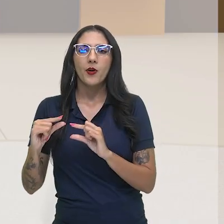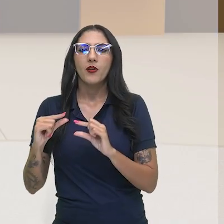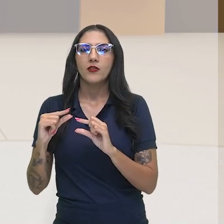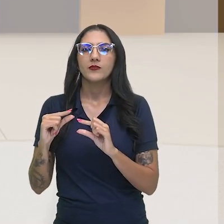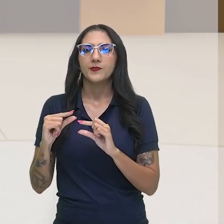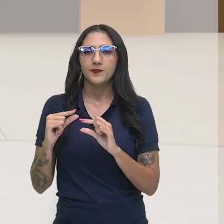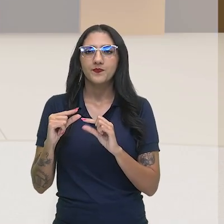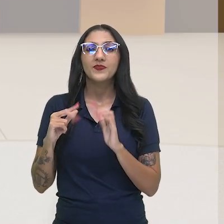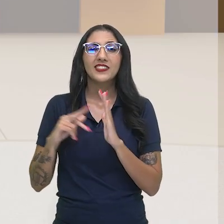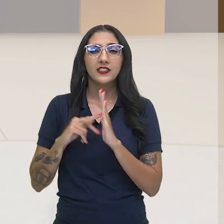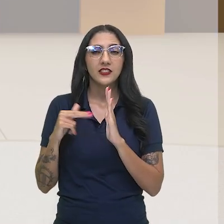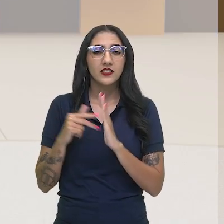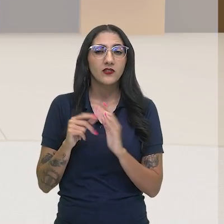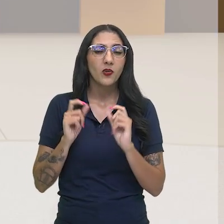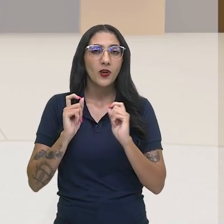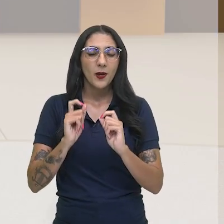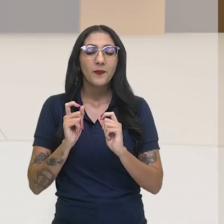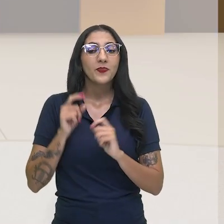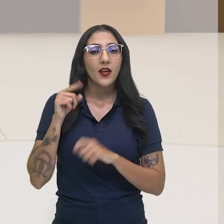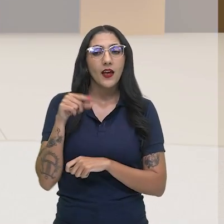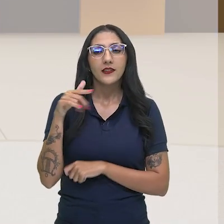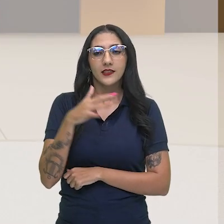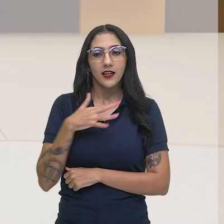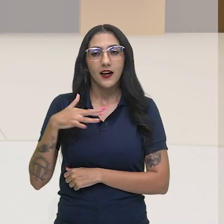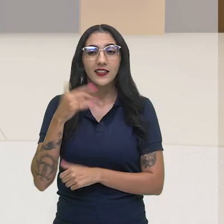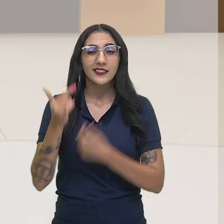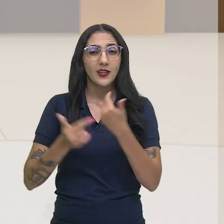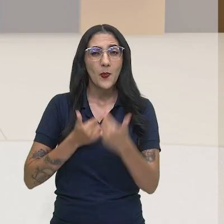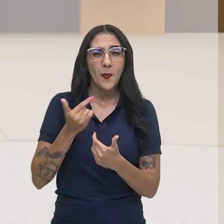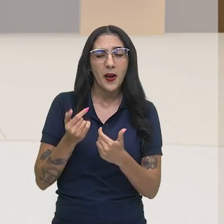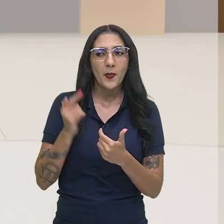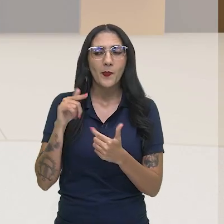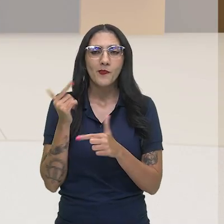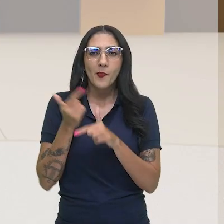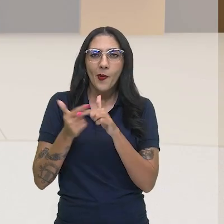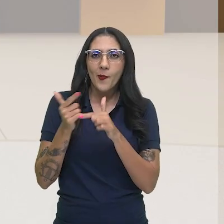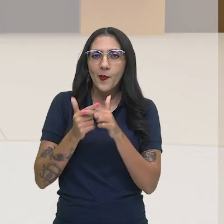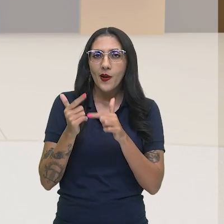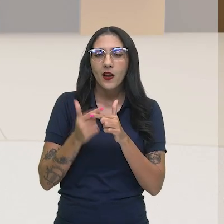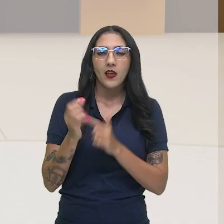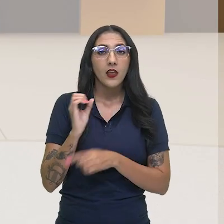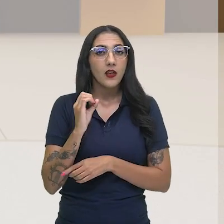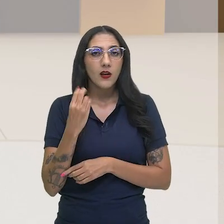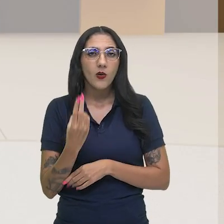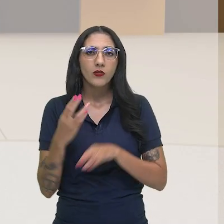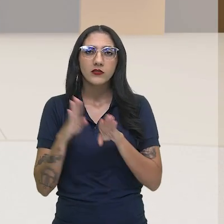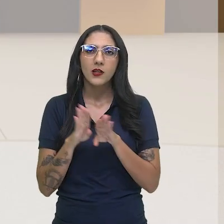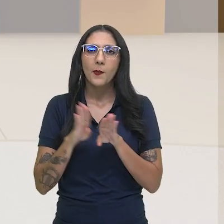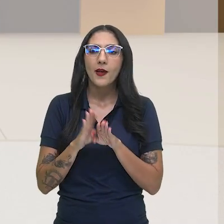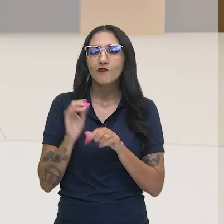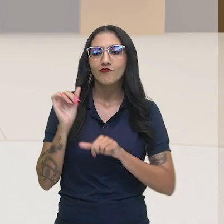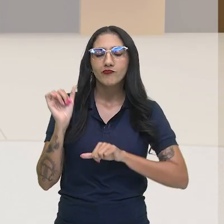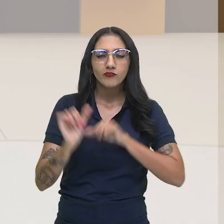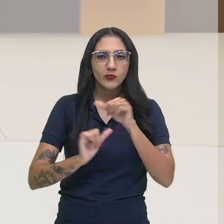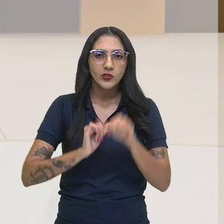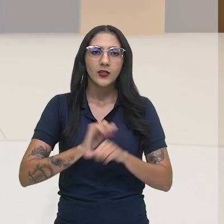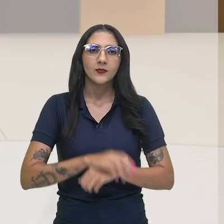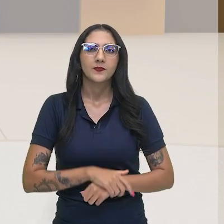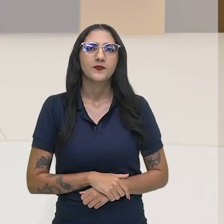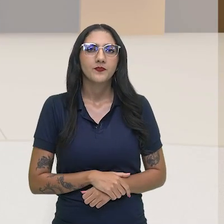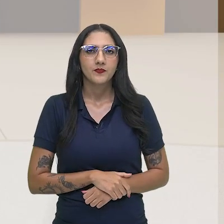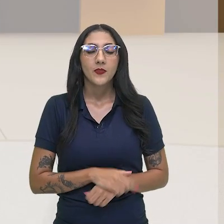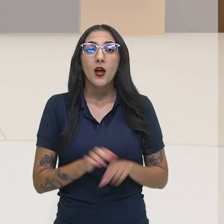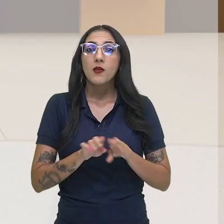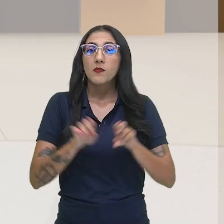negativo, significa, então, que esse setor pode estar em crise ou se transformando, tá certo? Mas tem mais uma regrinha ainda,